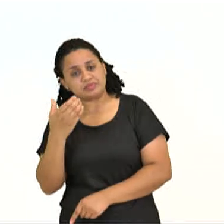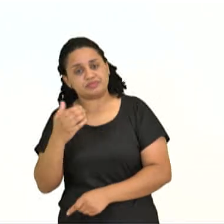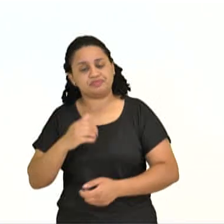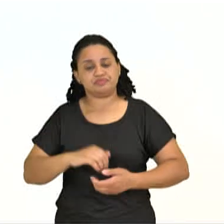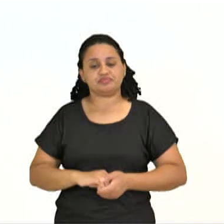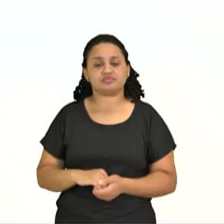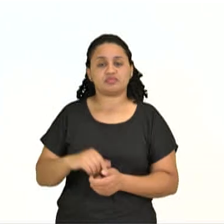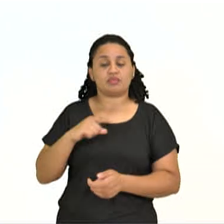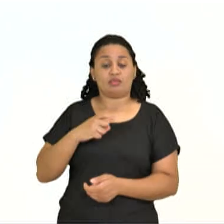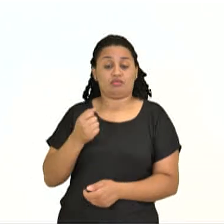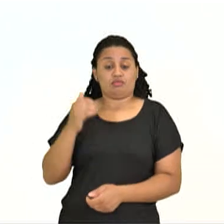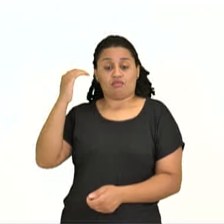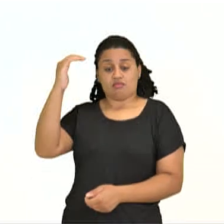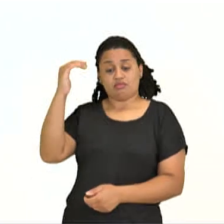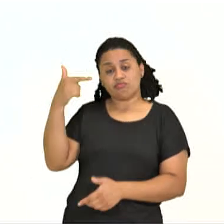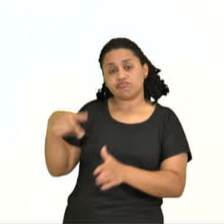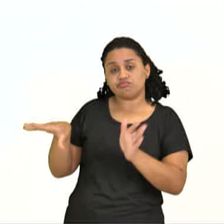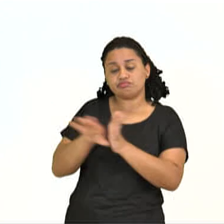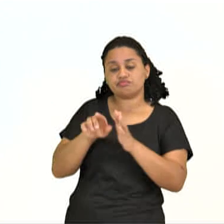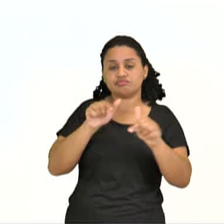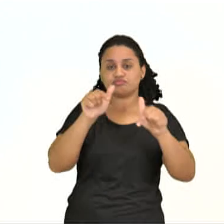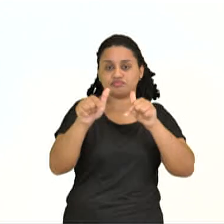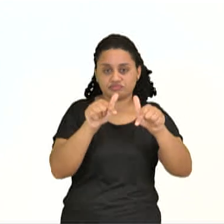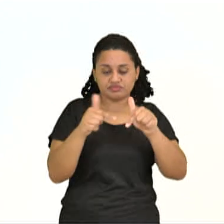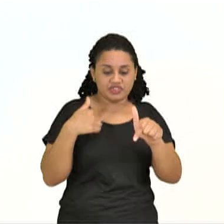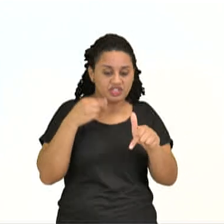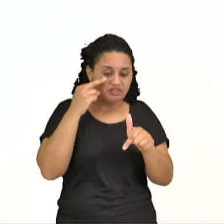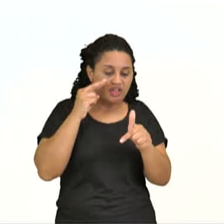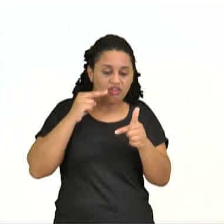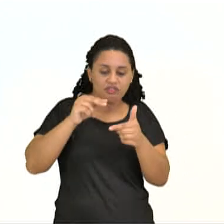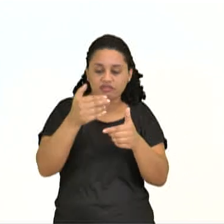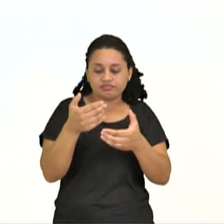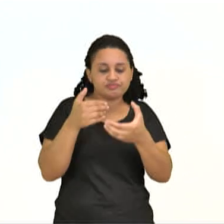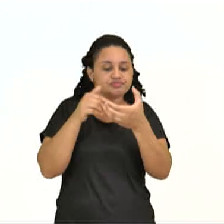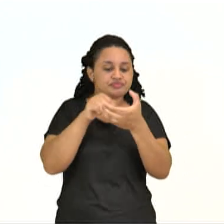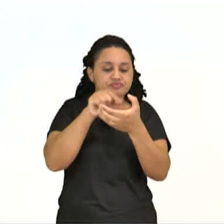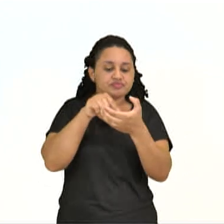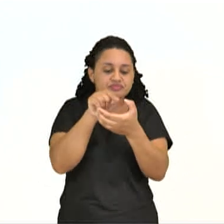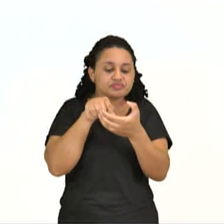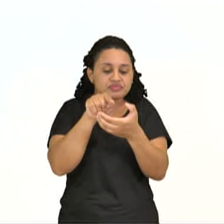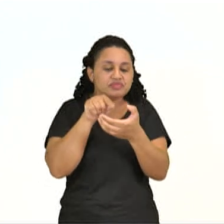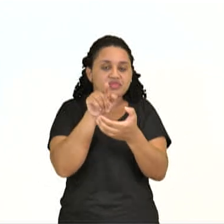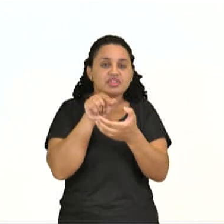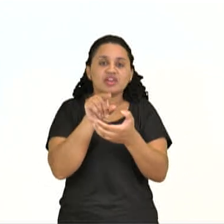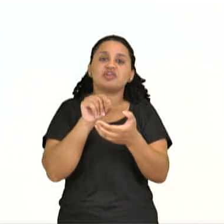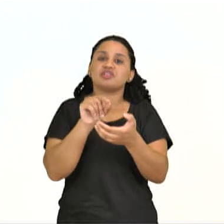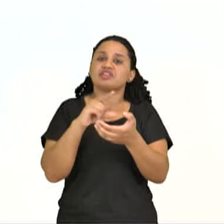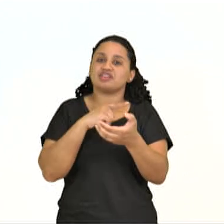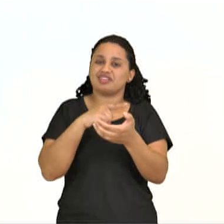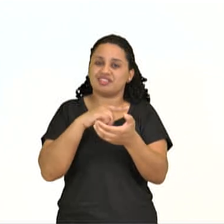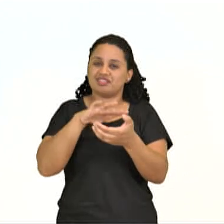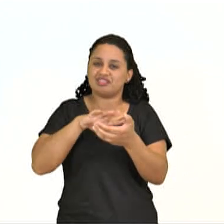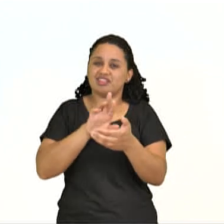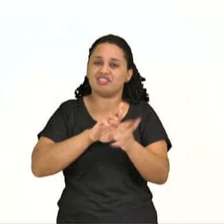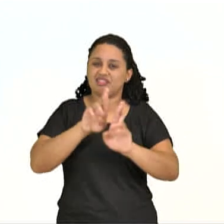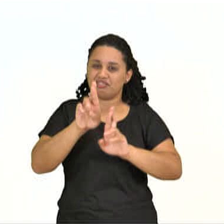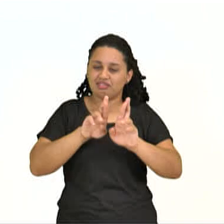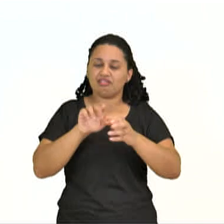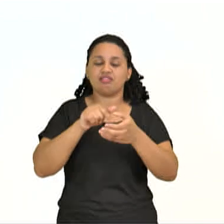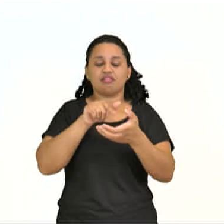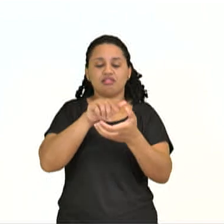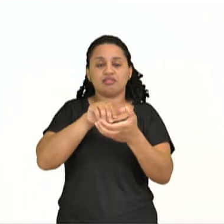Adultos chegam do trabalho e já vão conferir as últimas atualizações dos aplicativos de relacionamentos. E